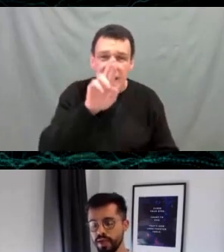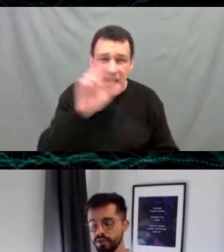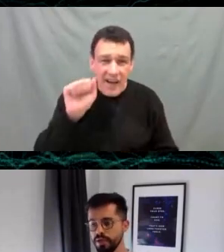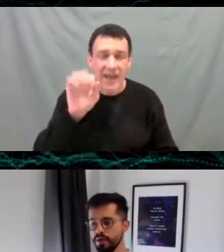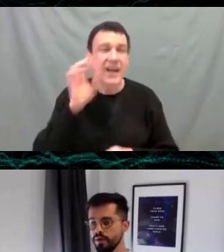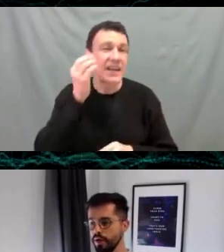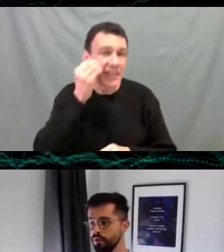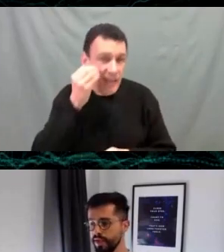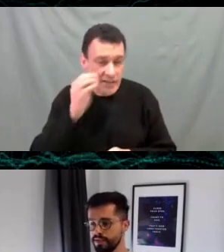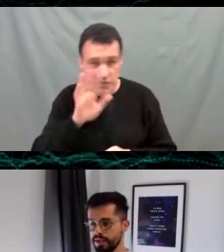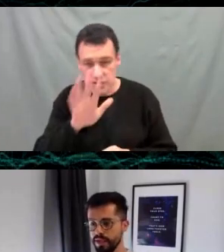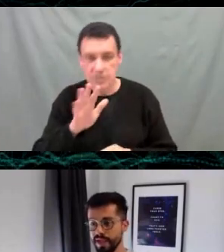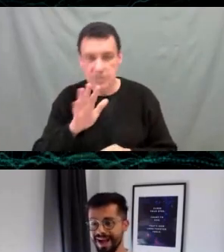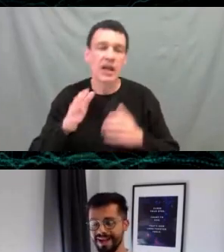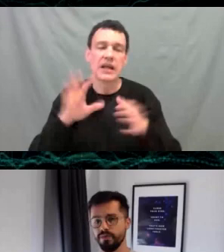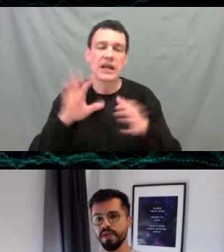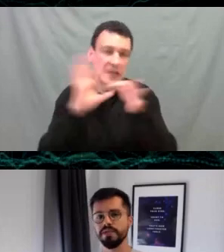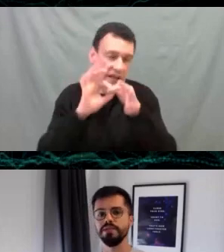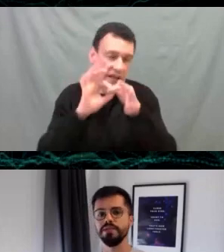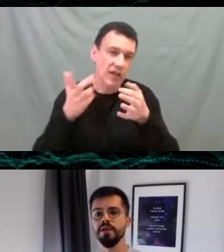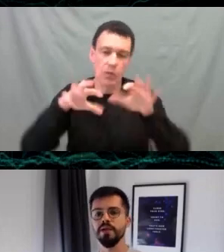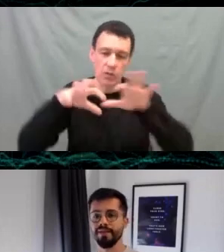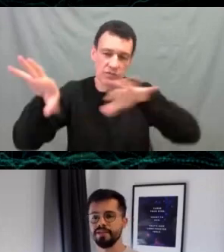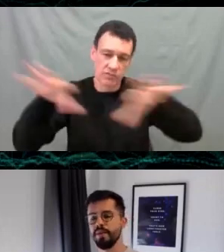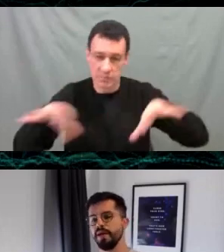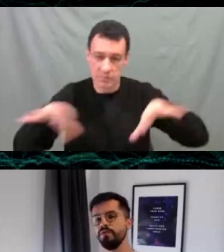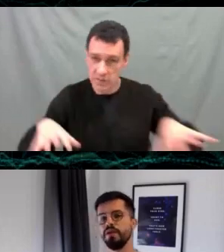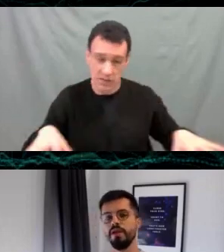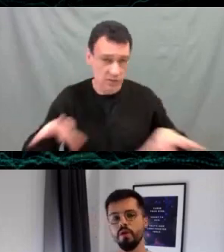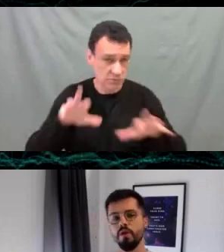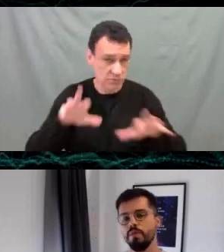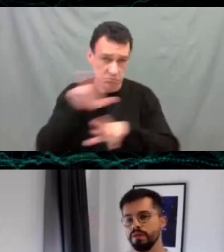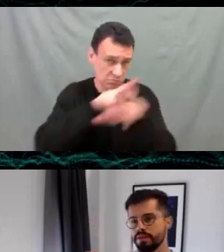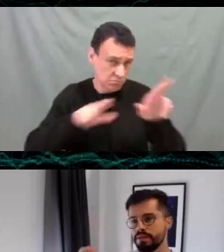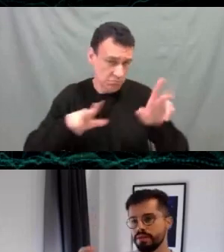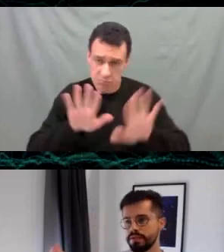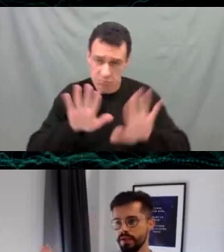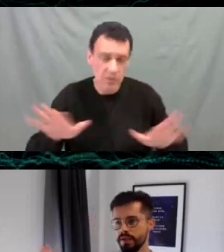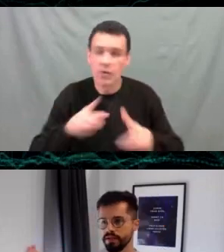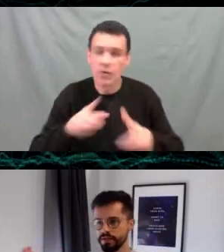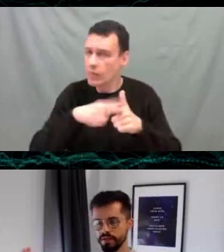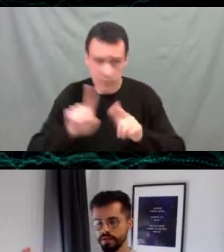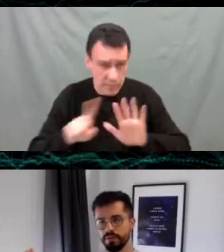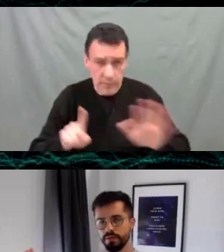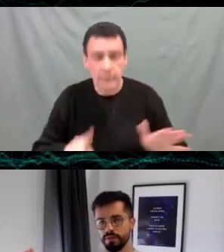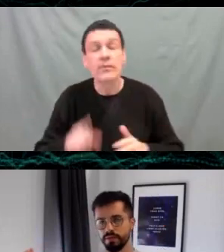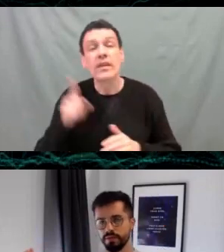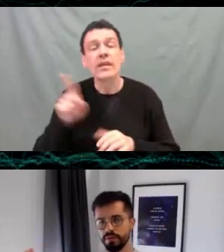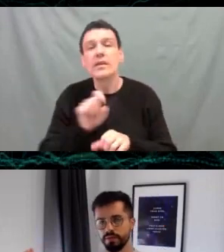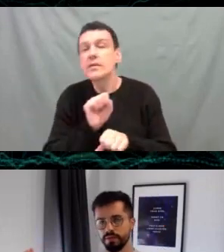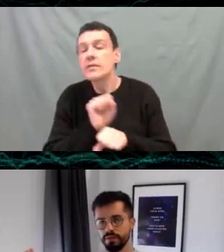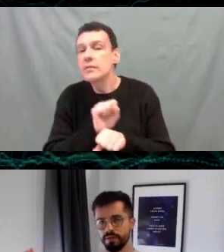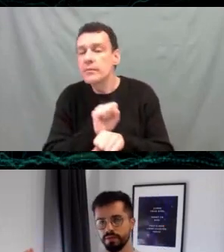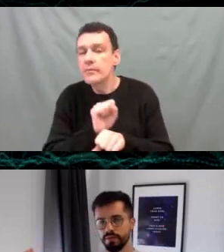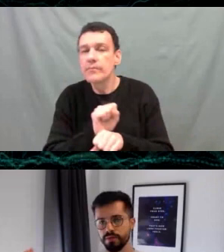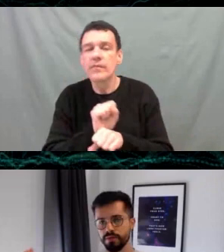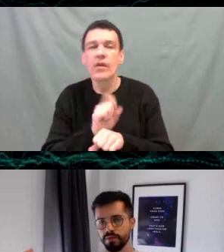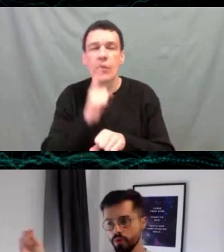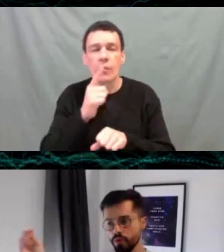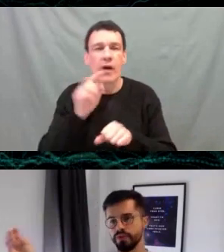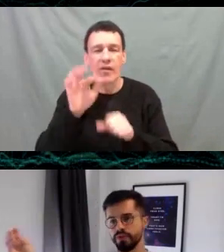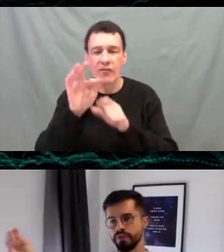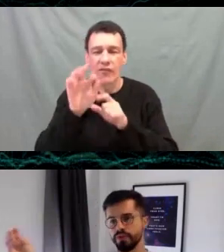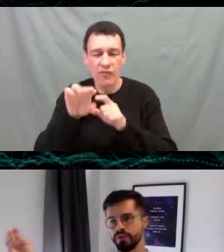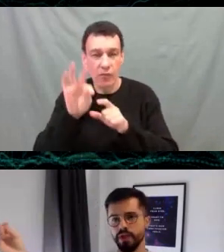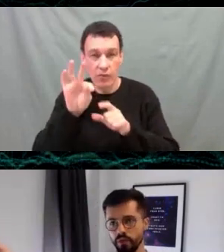cpteces gentilmente o que acontece aqui às vezes ele tá esperando que alguma das resources do